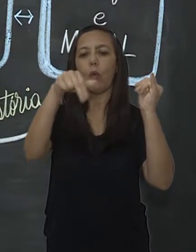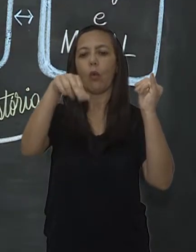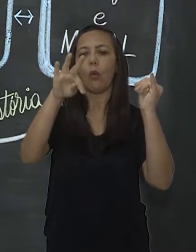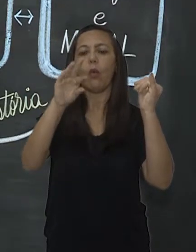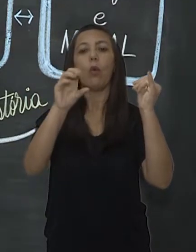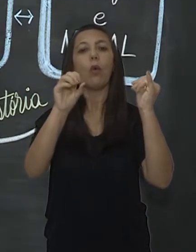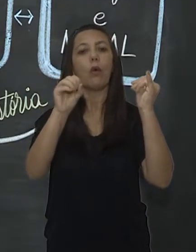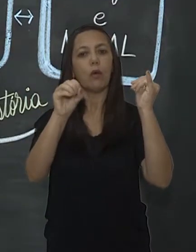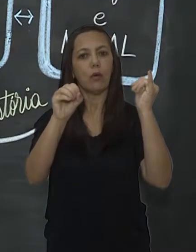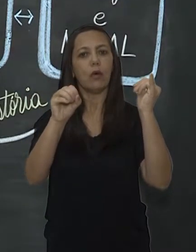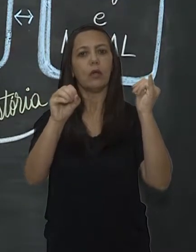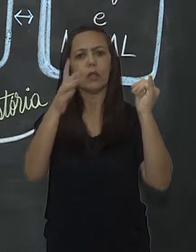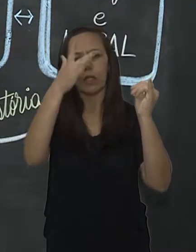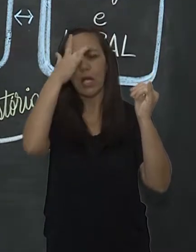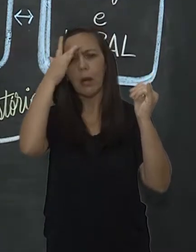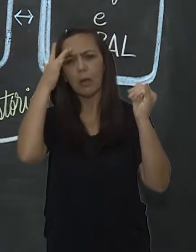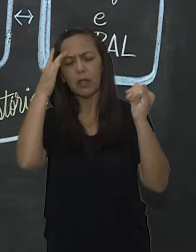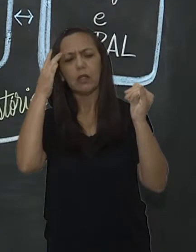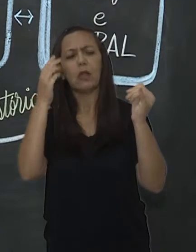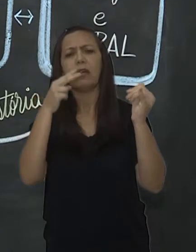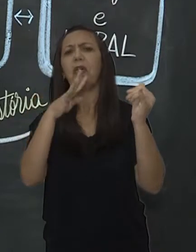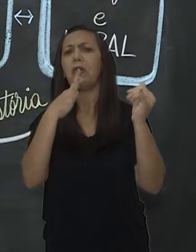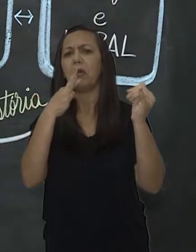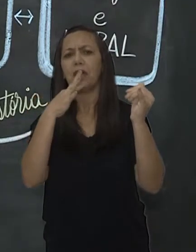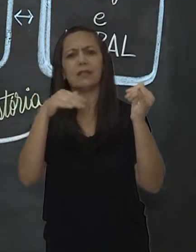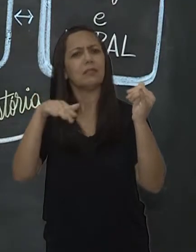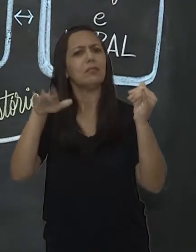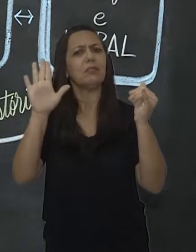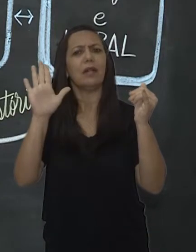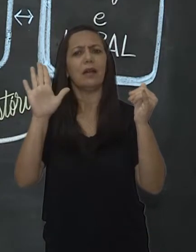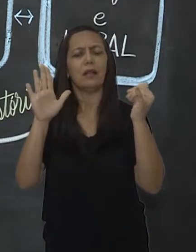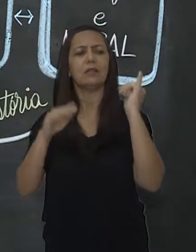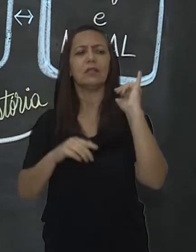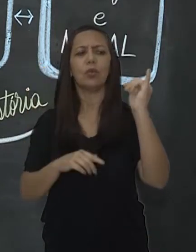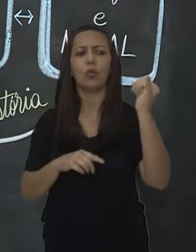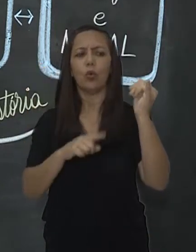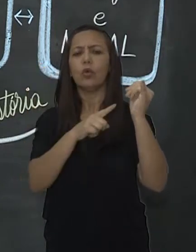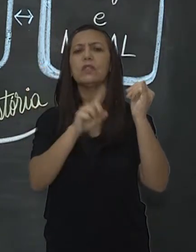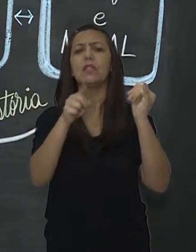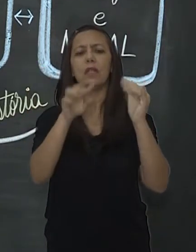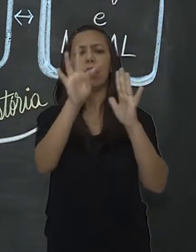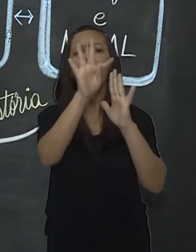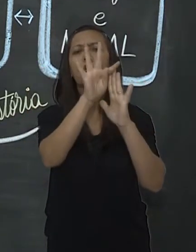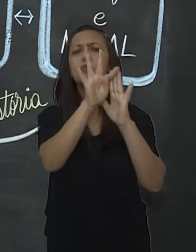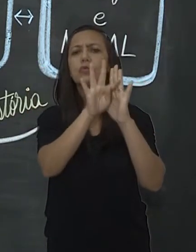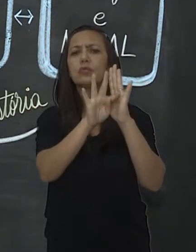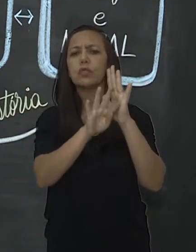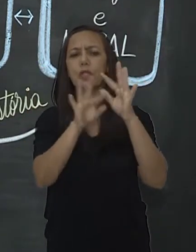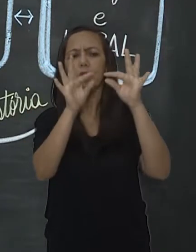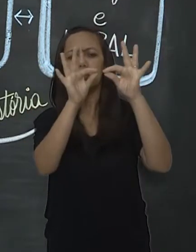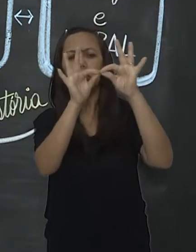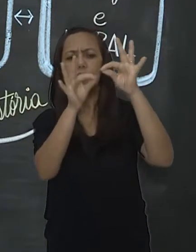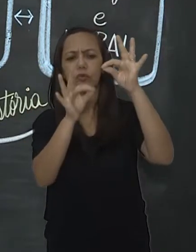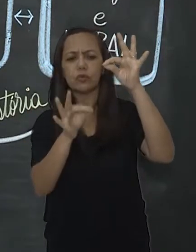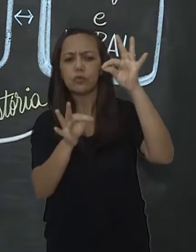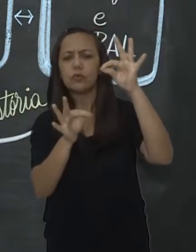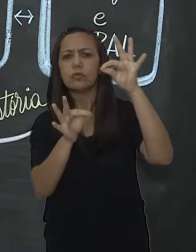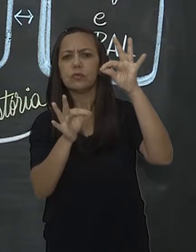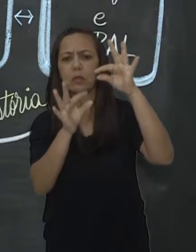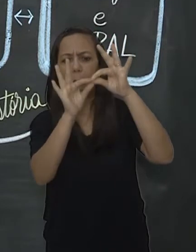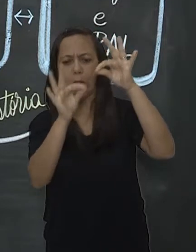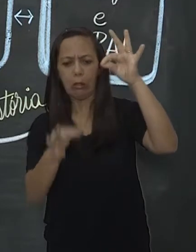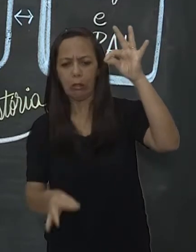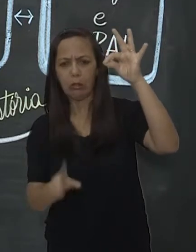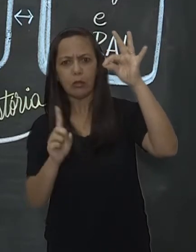primeiro acesso que as pessoas têm aos textos literários, que são os contos, que são textos curtos. Tanto é que em inglês a gente chama o conto de